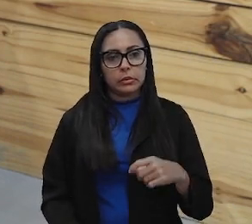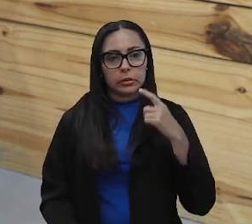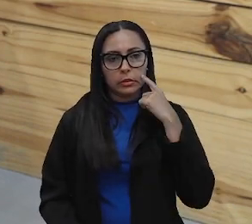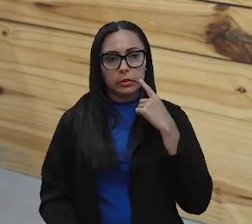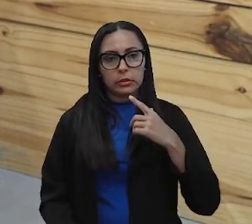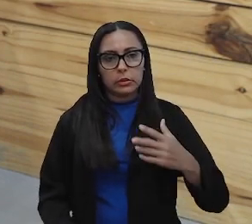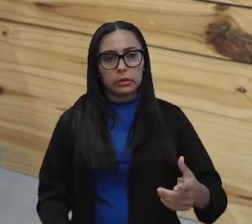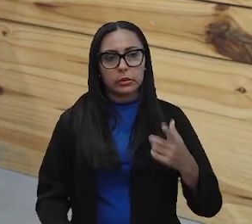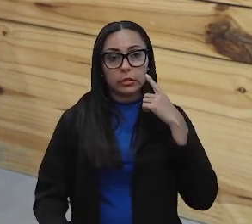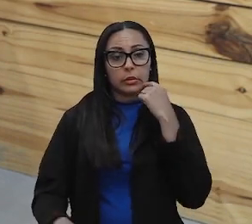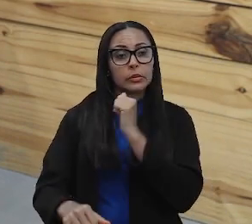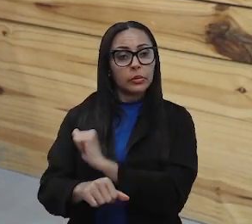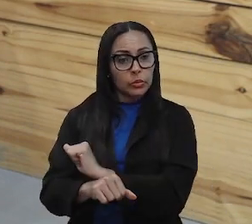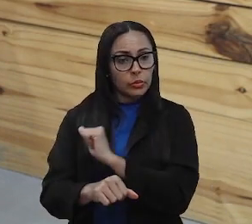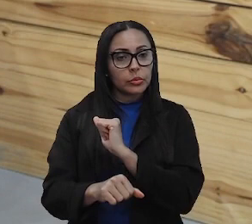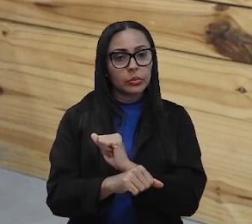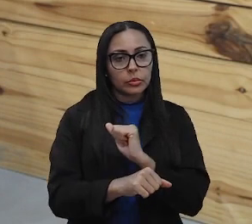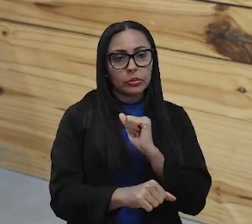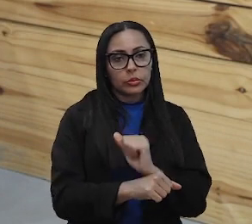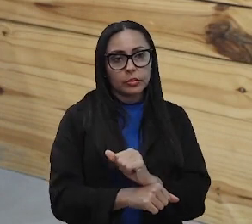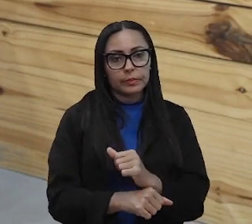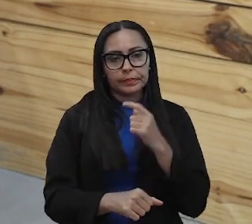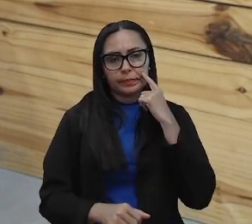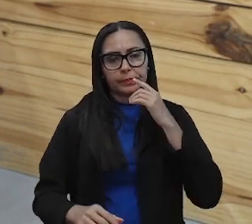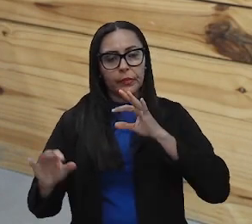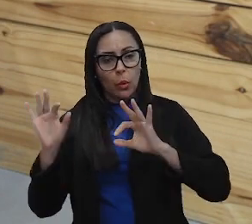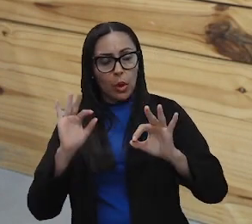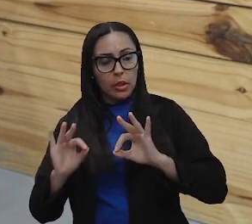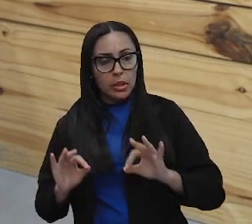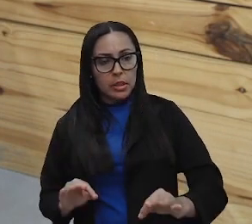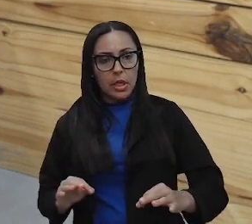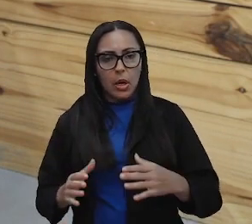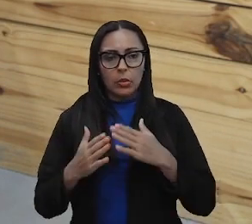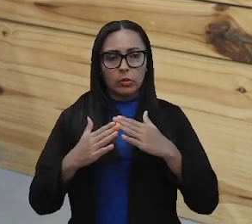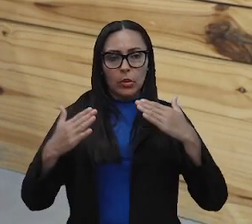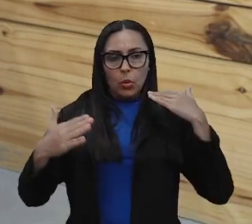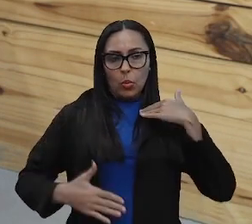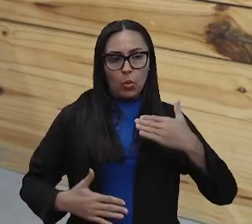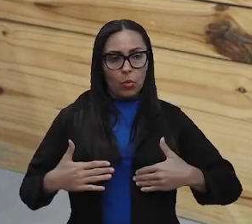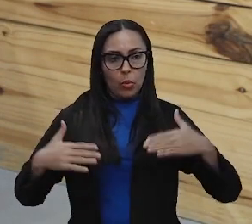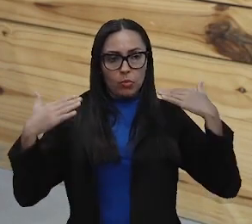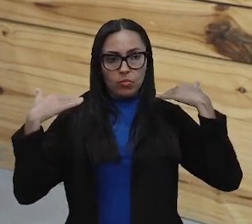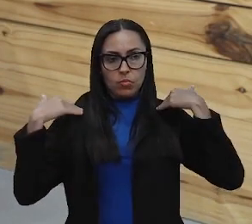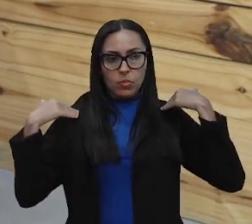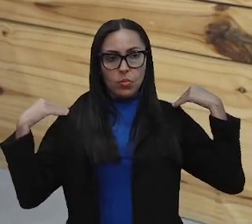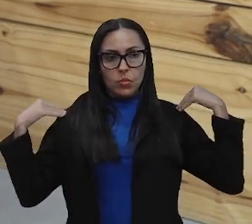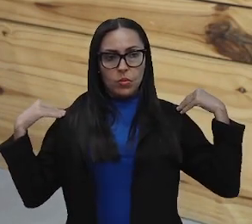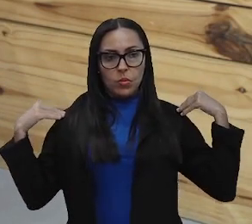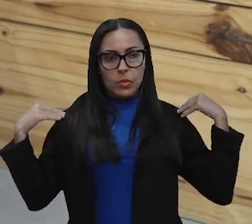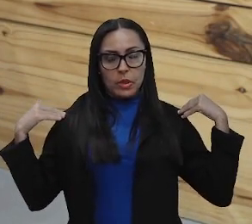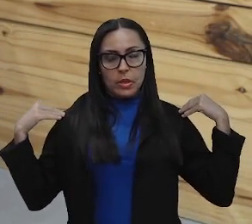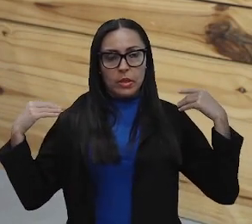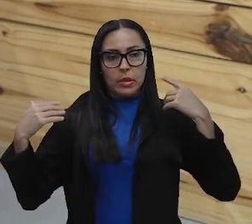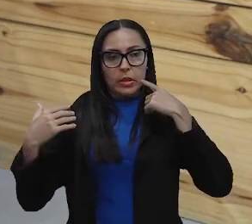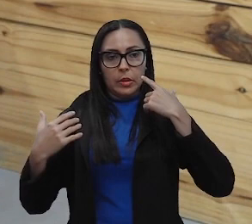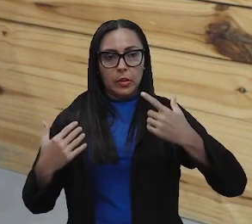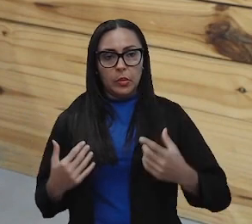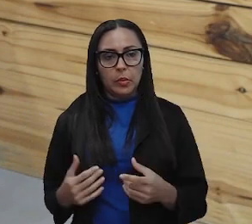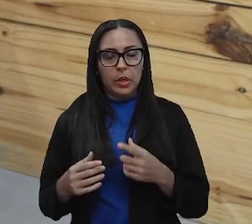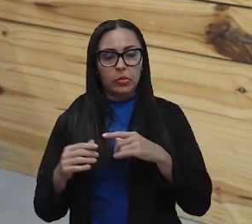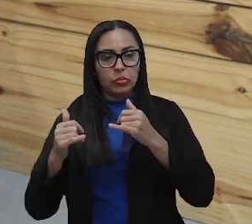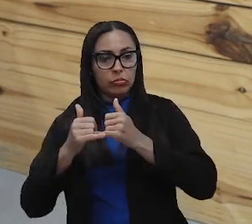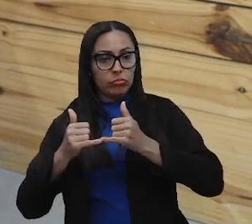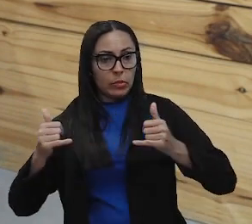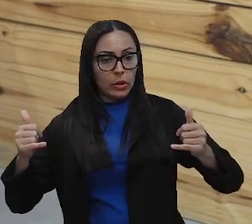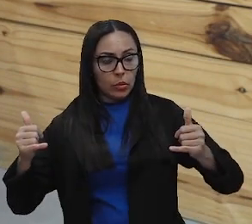das pausas e de preparar essa musculatura, porque a musculatura, eu tenho aí os meus tendões, os nervos e